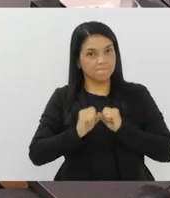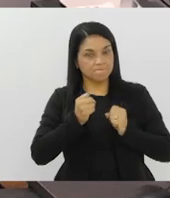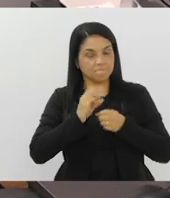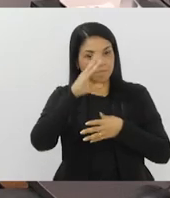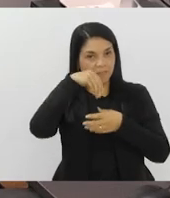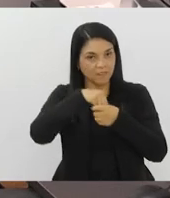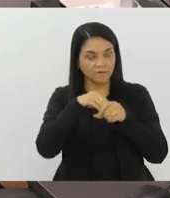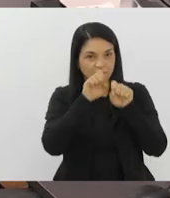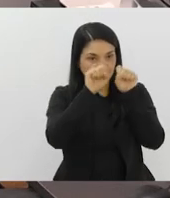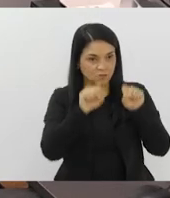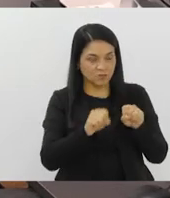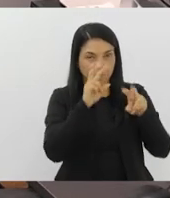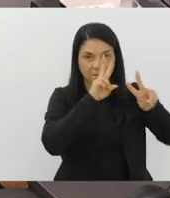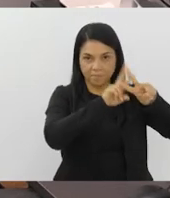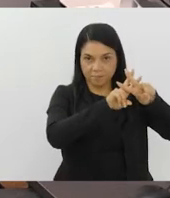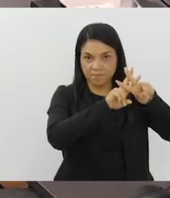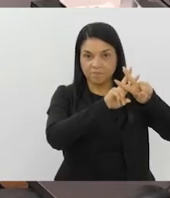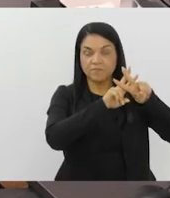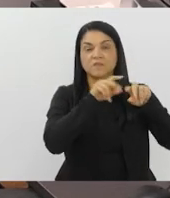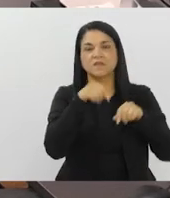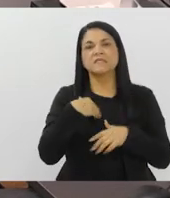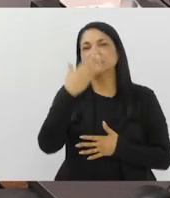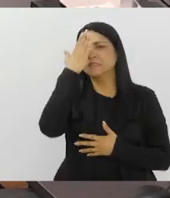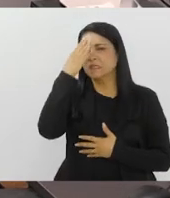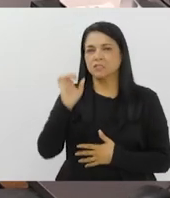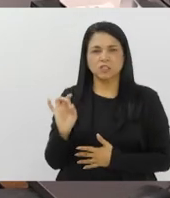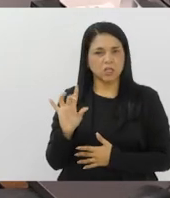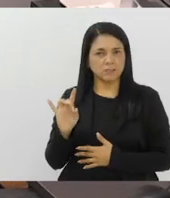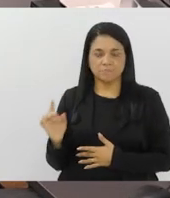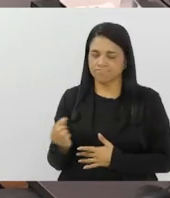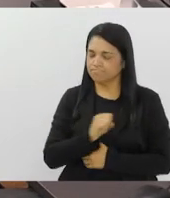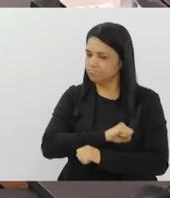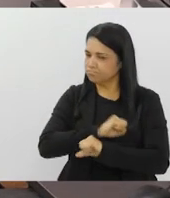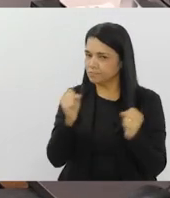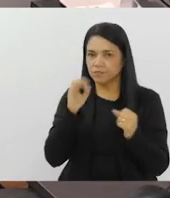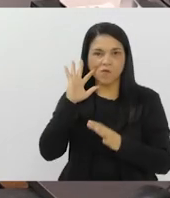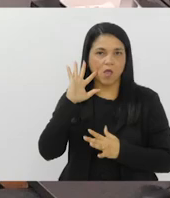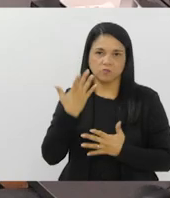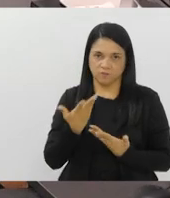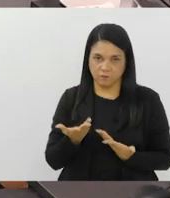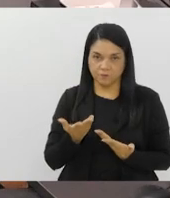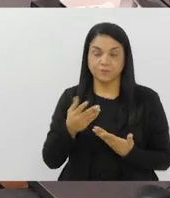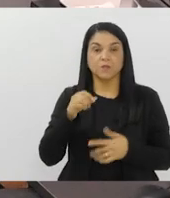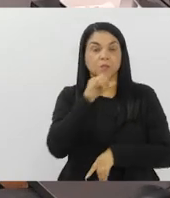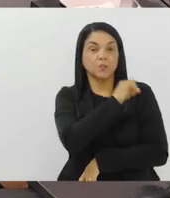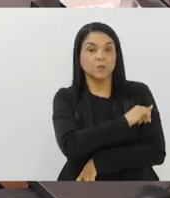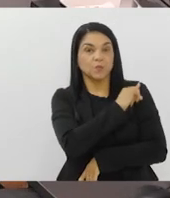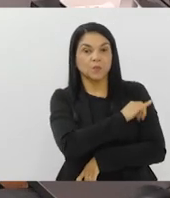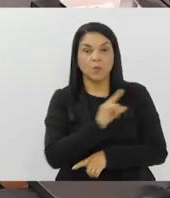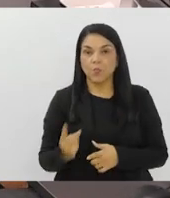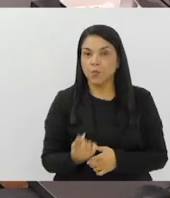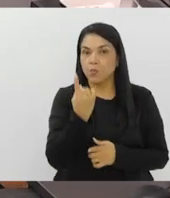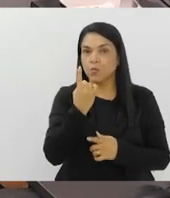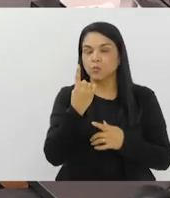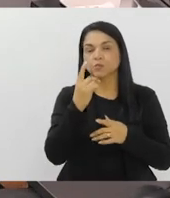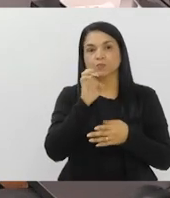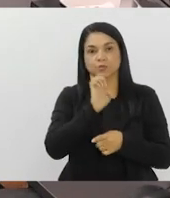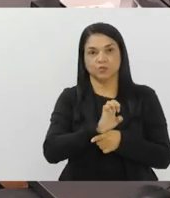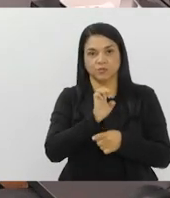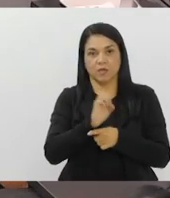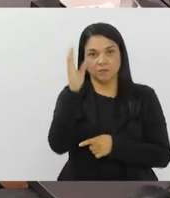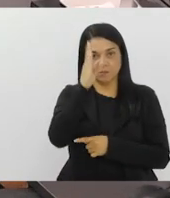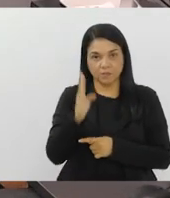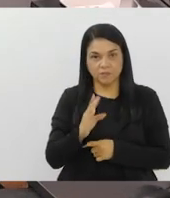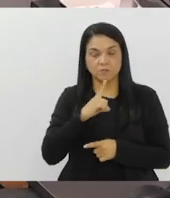sistema prisional e que eu sei que sozinha não consigo resolver. O Rio de Janeiro é o único estado do Brasil a ter uma unidade